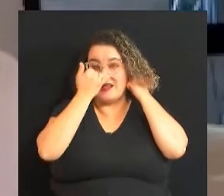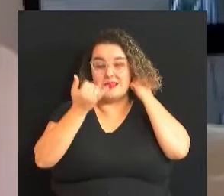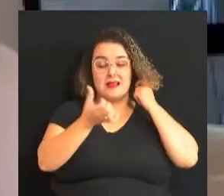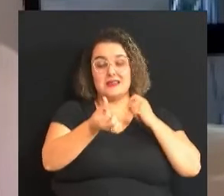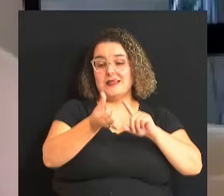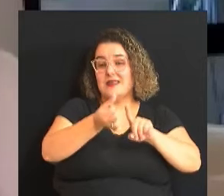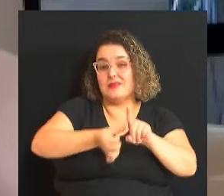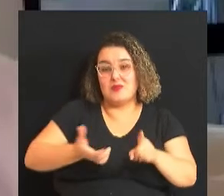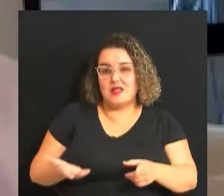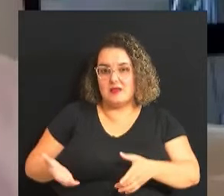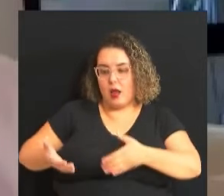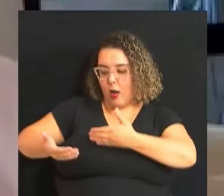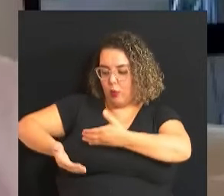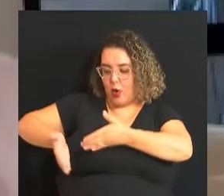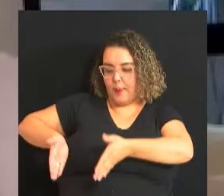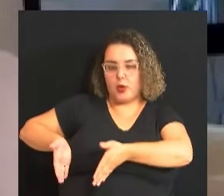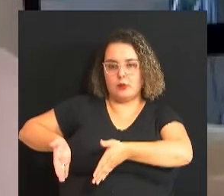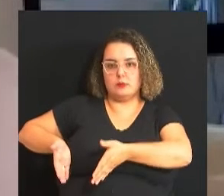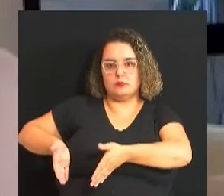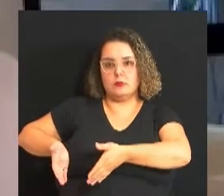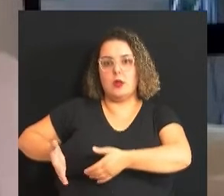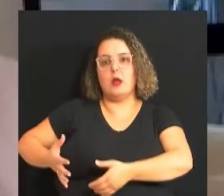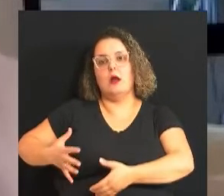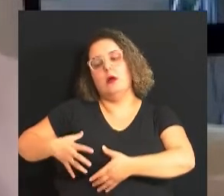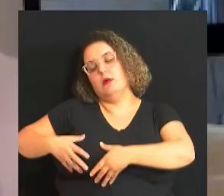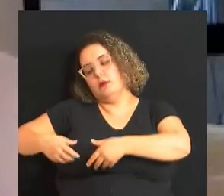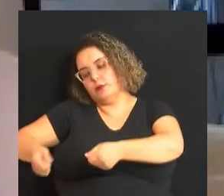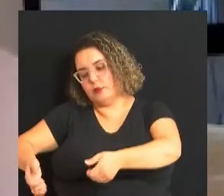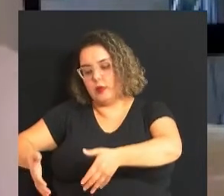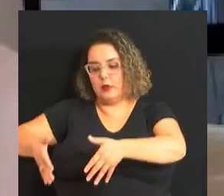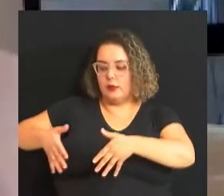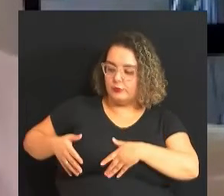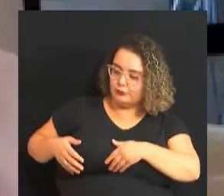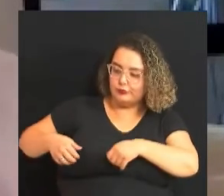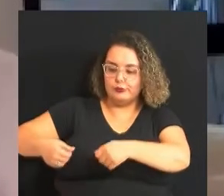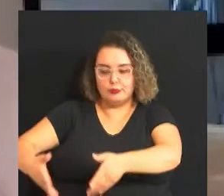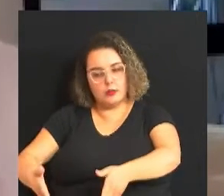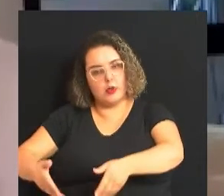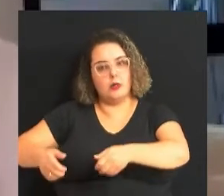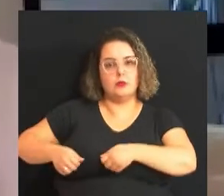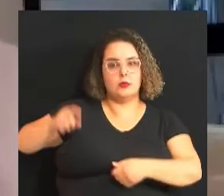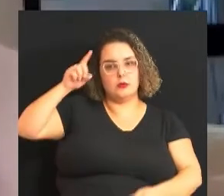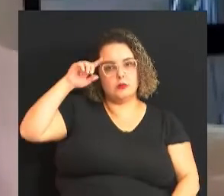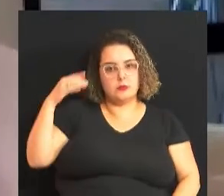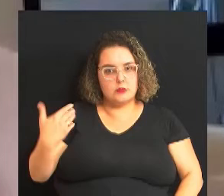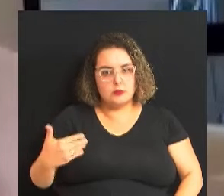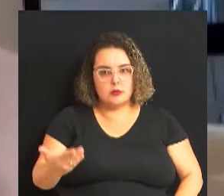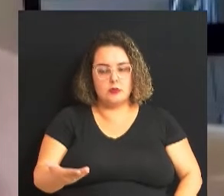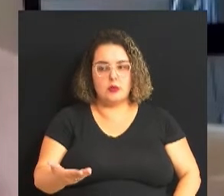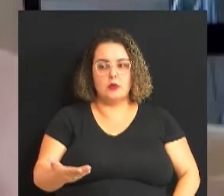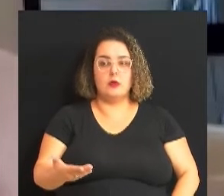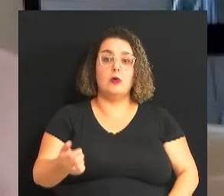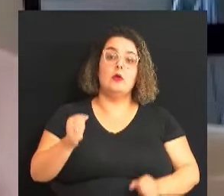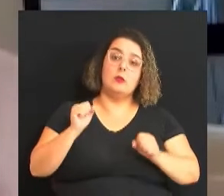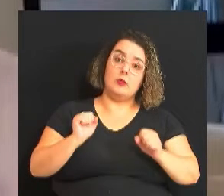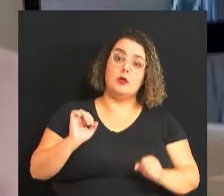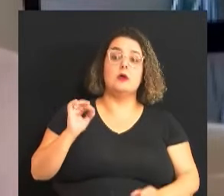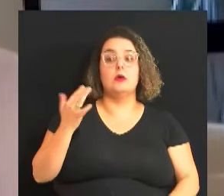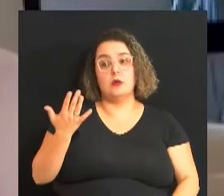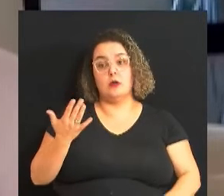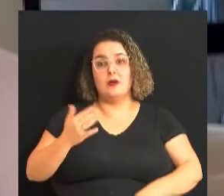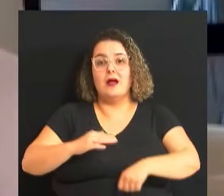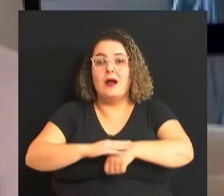bolsa. Então, você tira todo dia, coloca, gruda de novo, tira, gruda. Pode chegar um momento que a sua pele